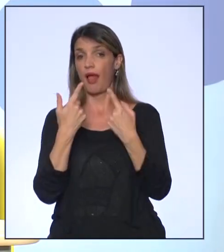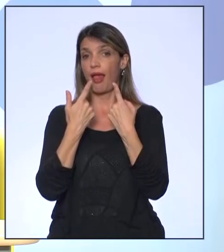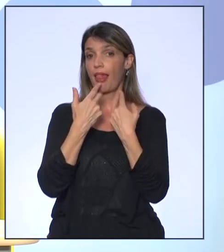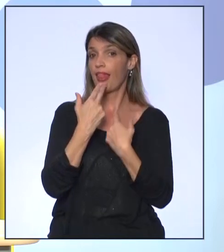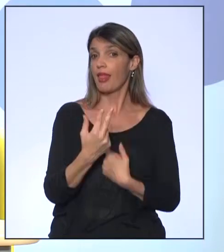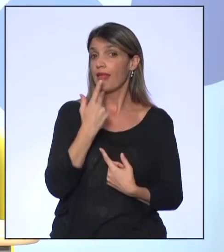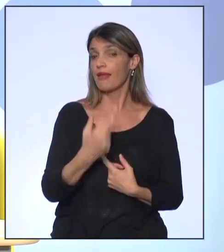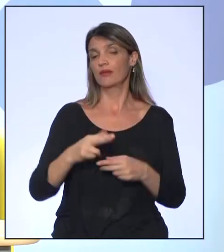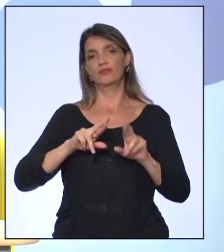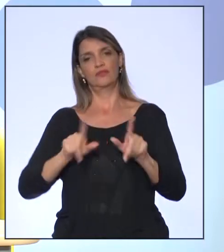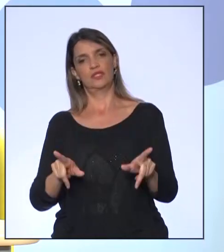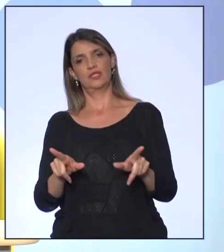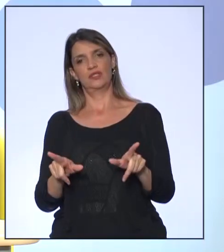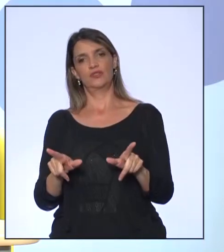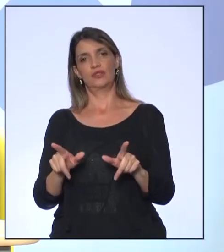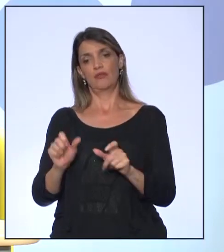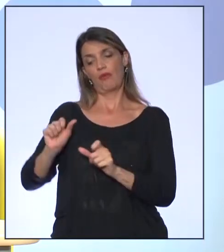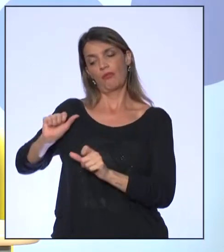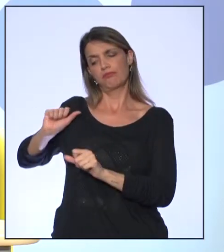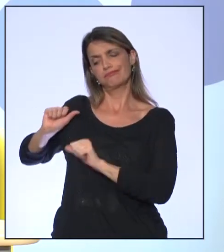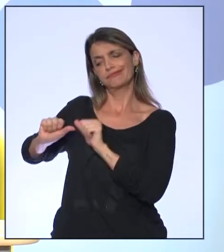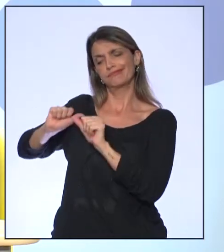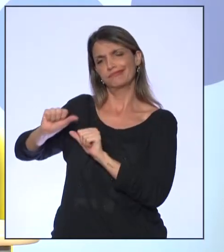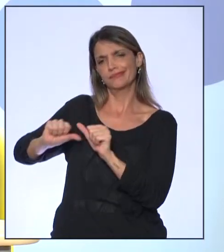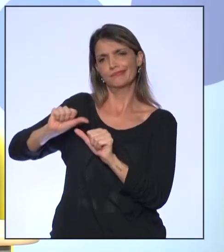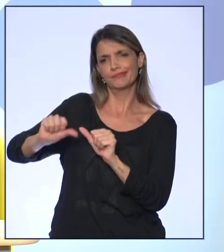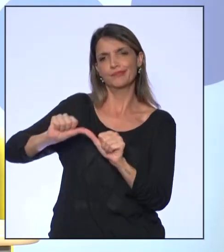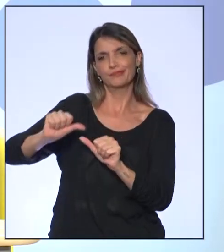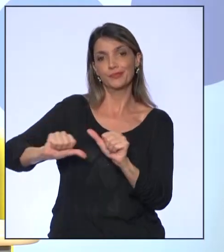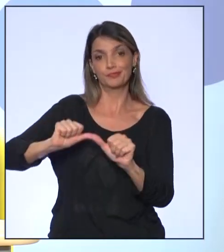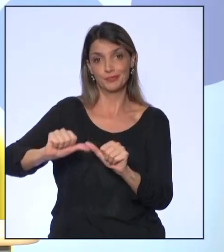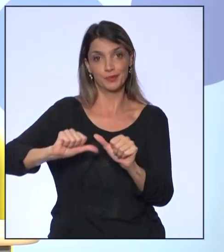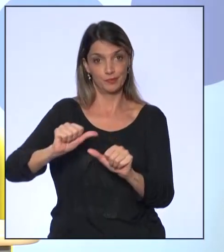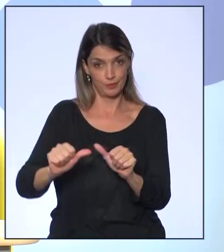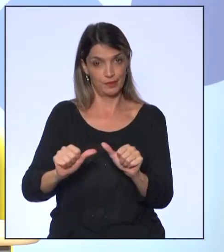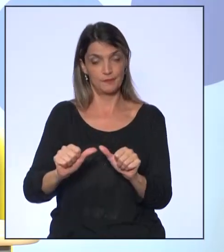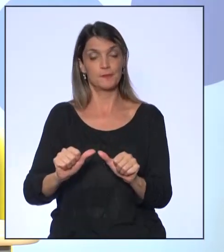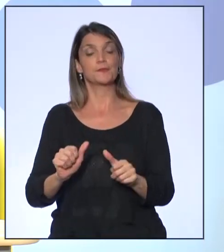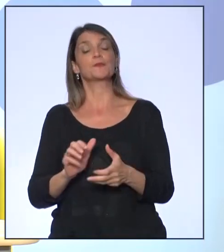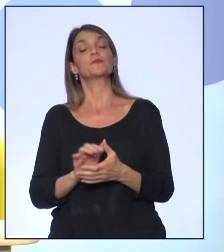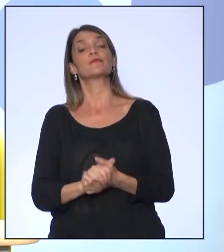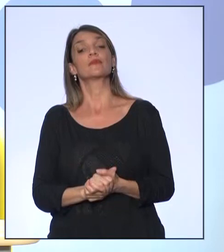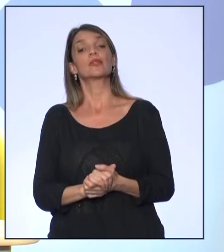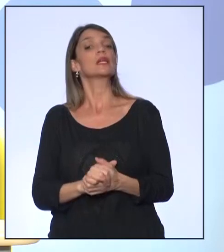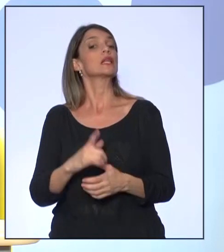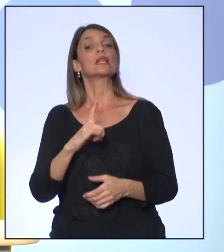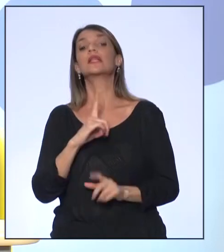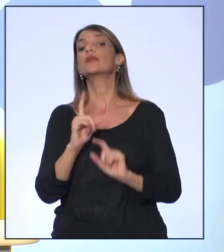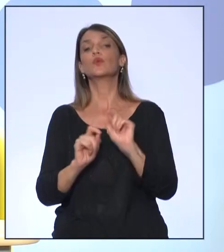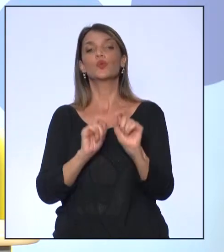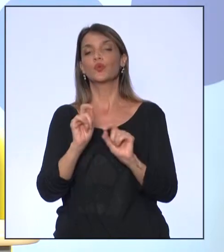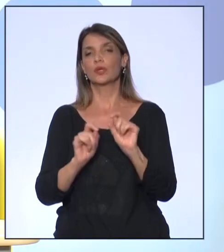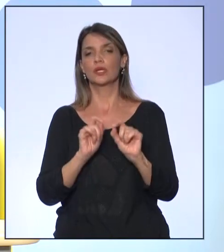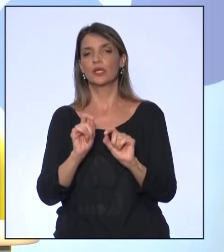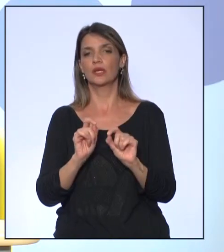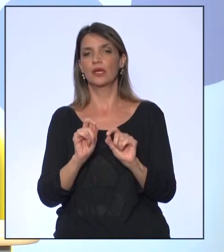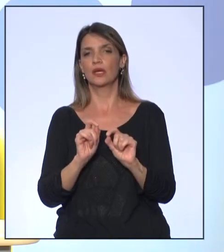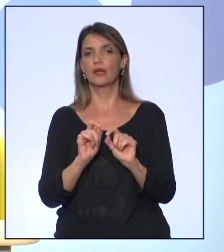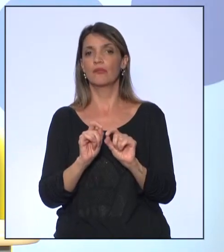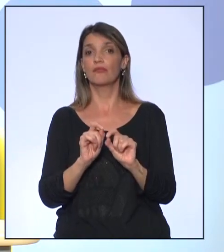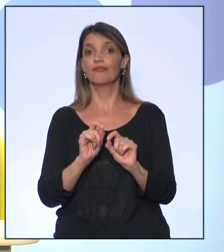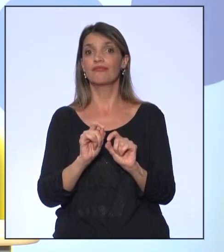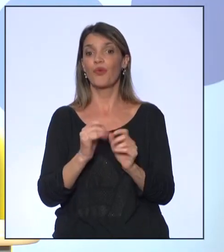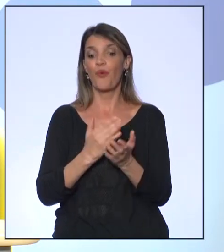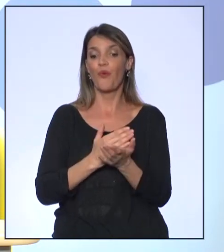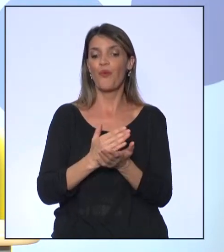né, com o passar do tempo, tá? E a partir disso tudo, né, nós temos aí a formação da identidade,